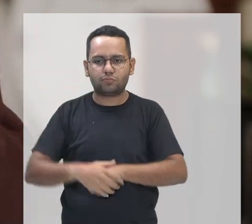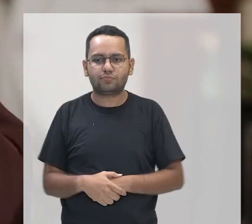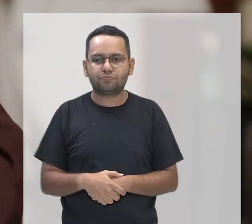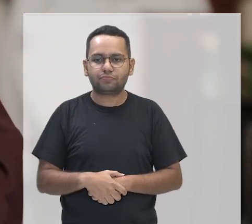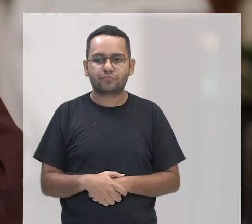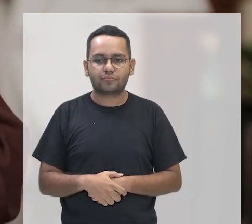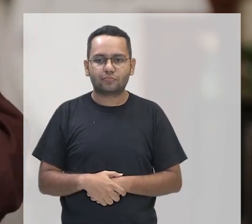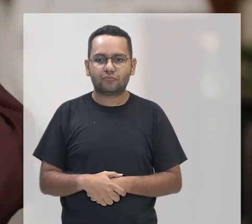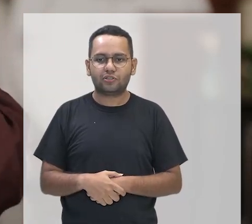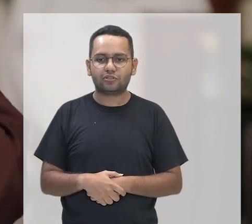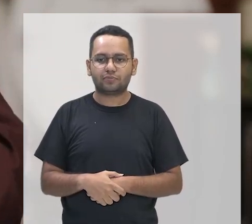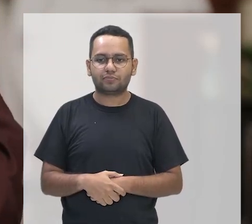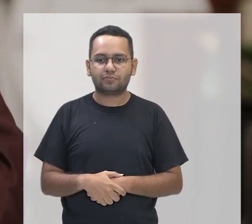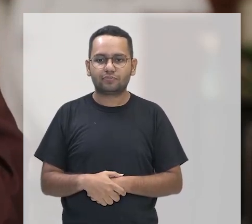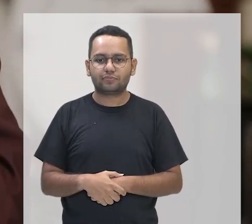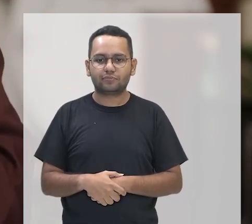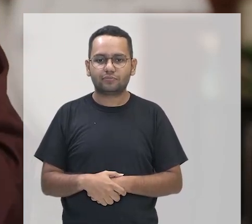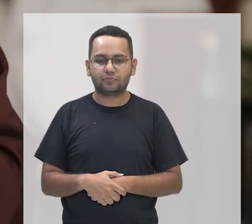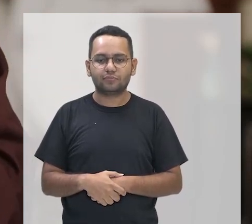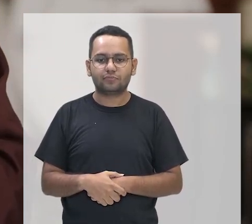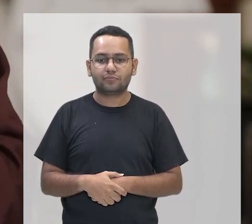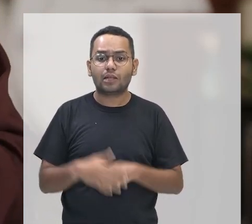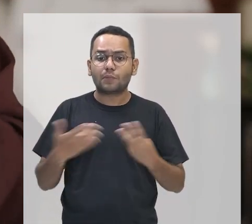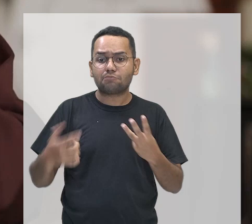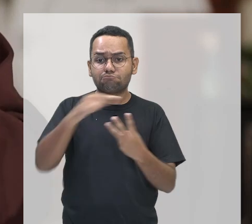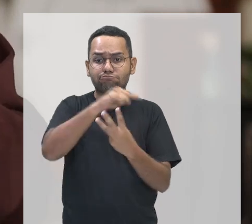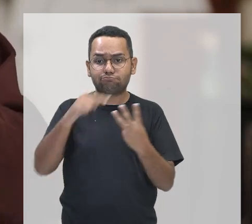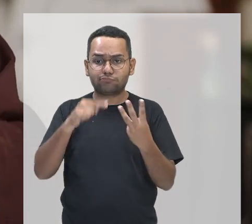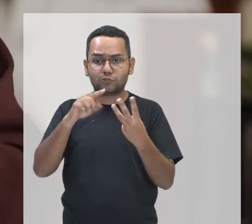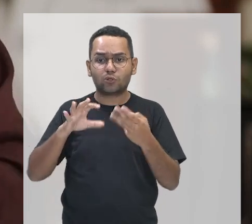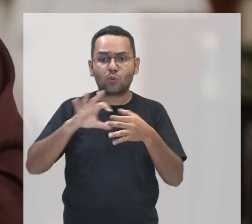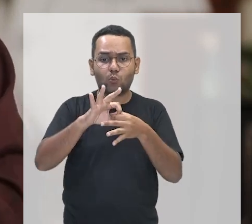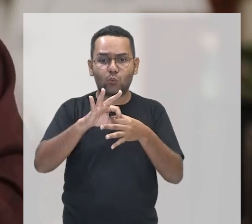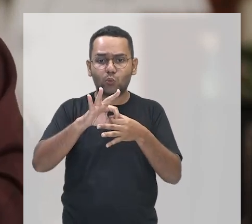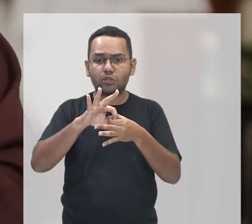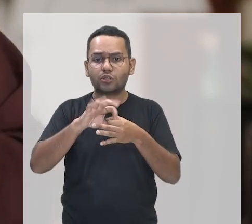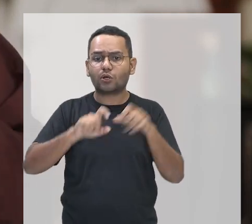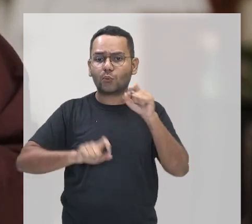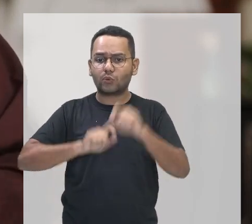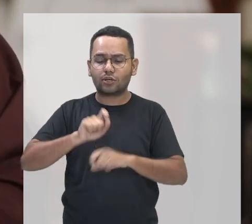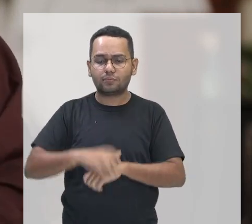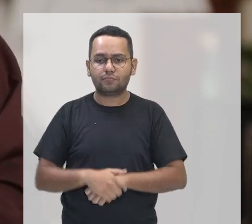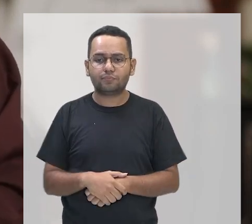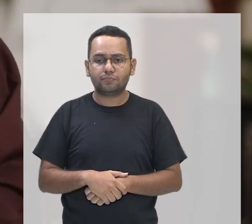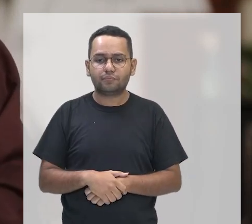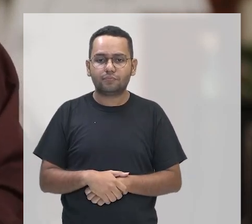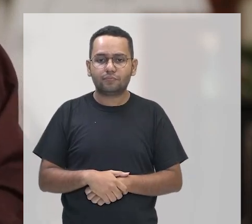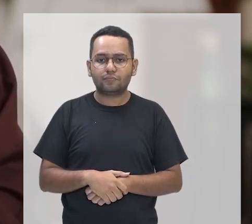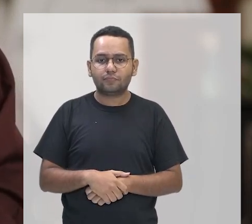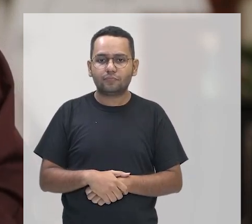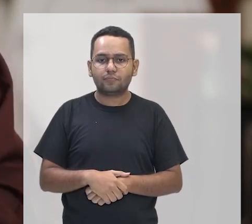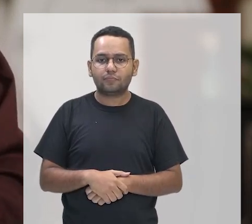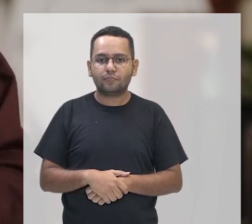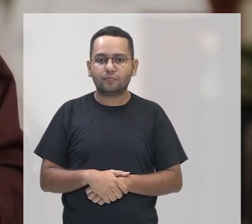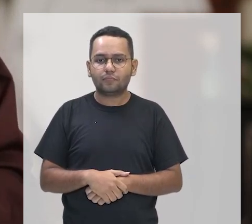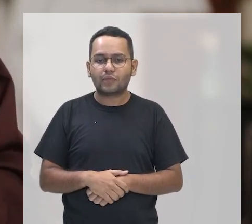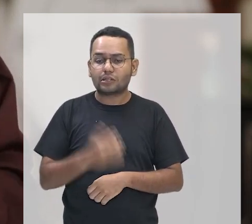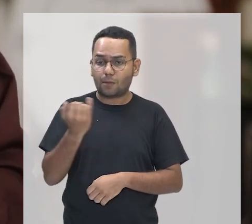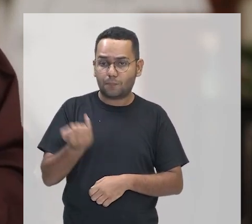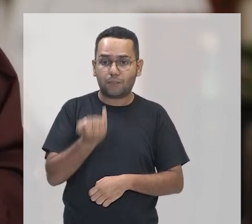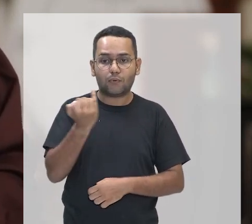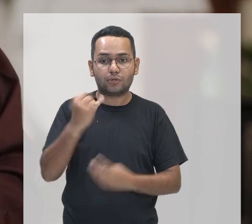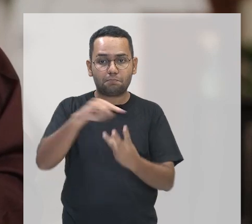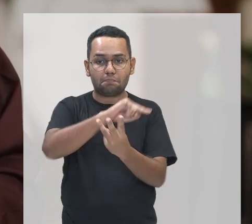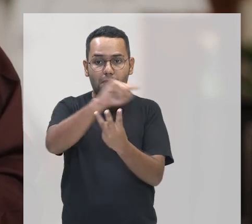a conjugação dessa realidade nos faz cada vez mais animados nessa dimensão